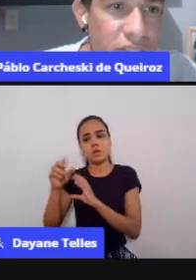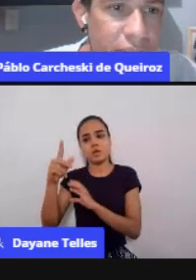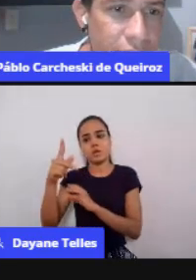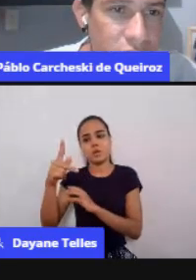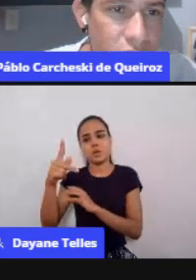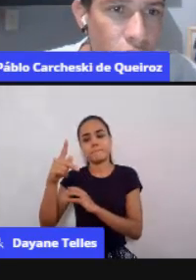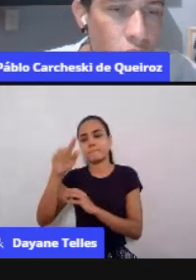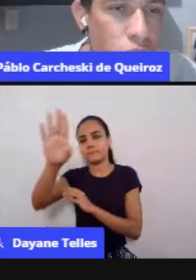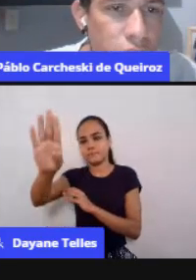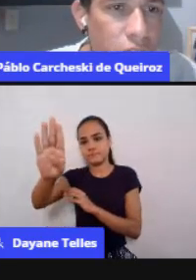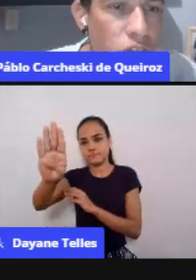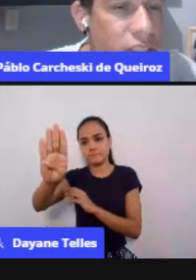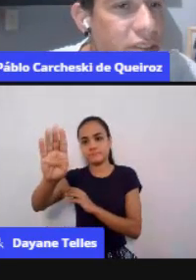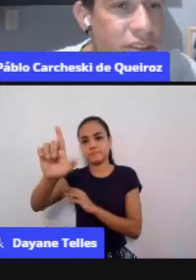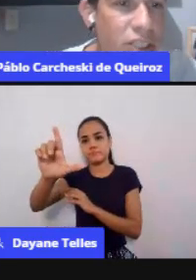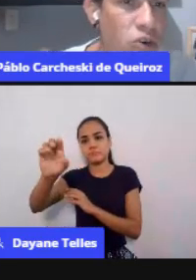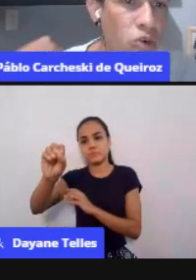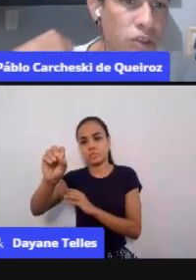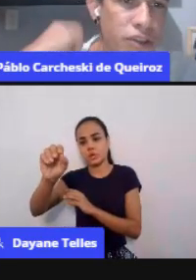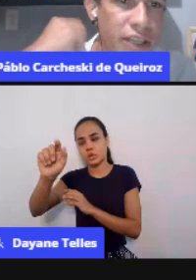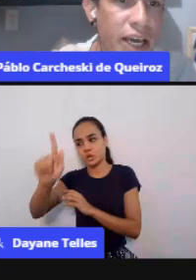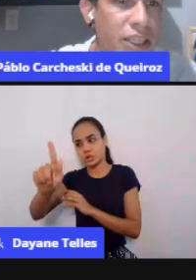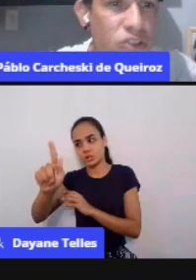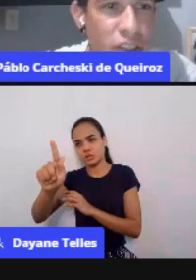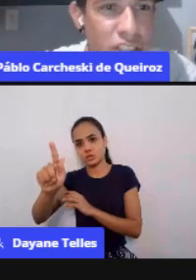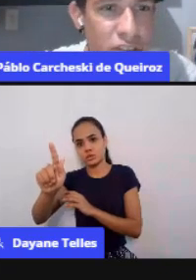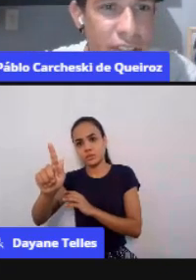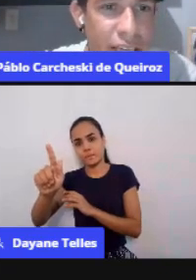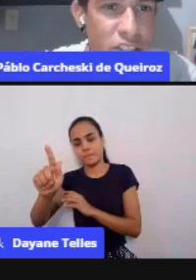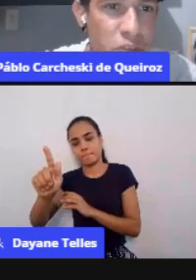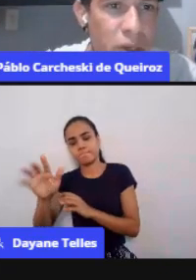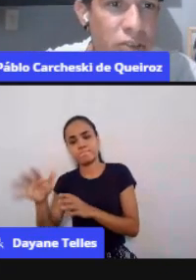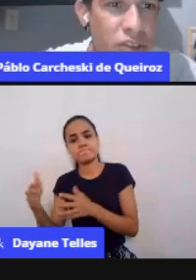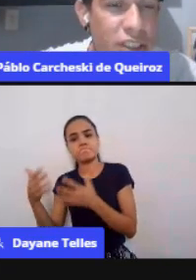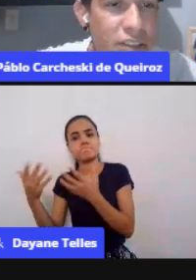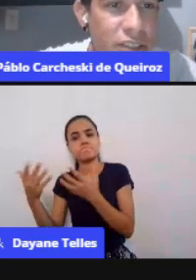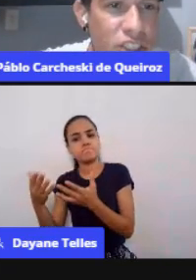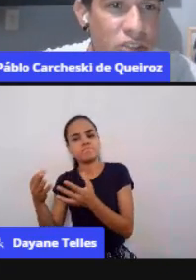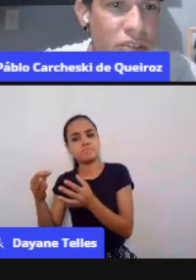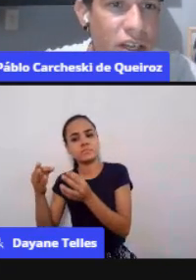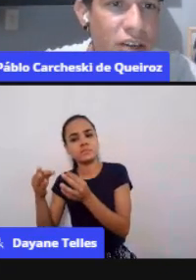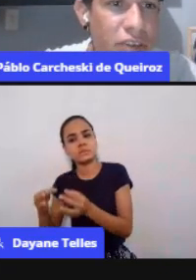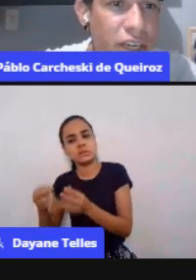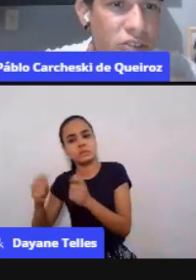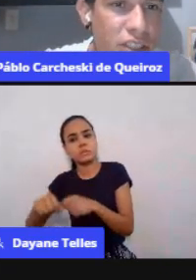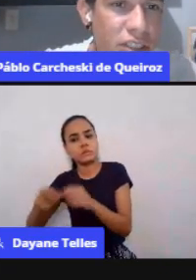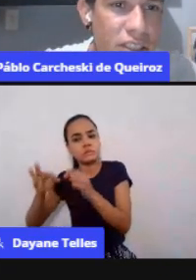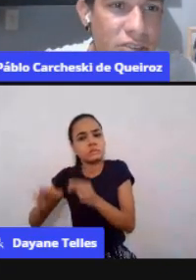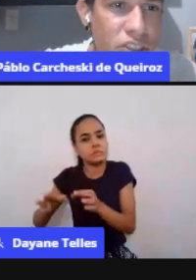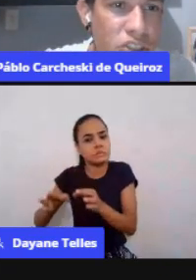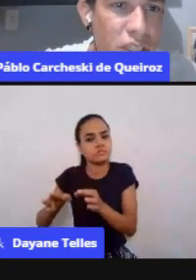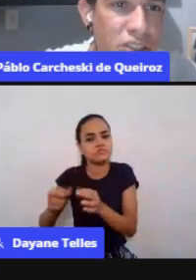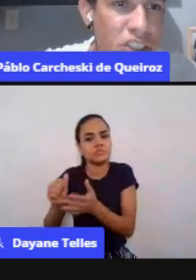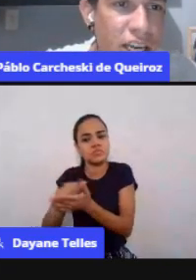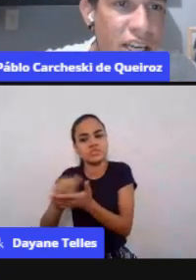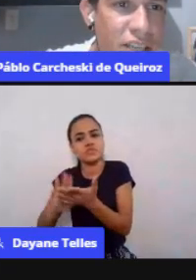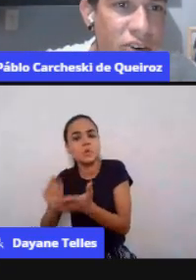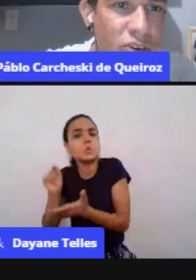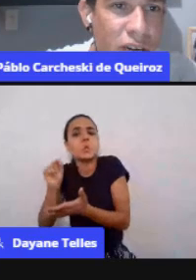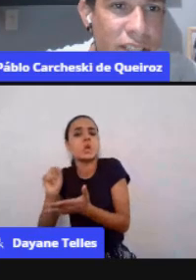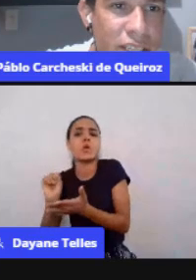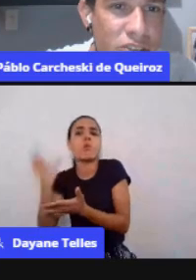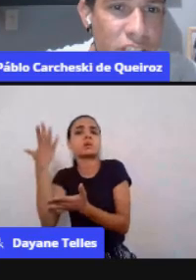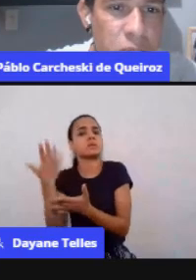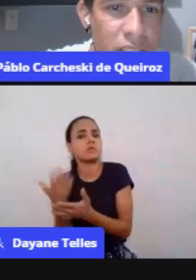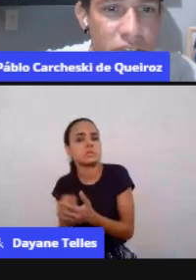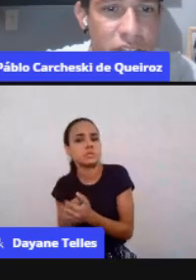dessa atividade. Ou o que aconteceu quando você realizou essa atividade, né? Espero que vocês estejam vendo esse vídeo antes de realizar